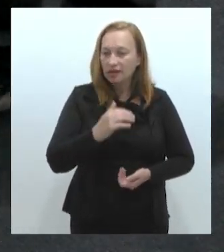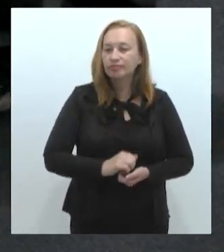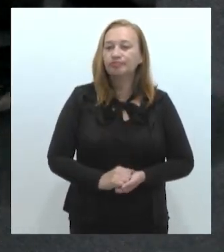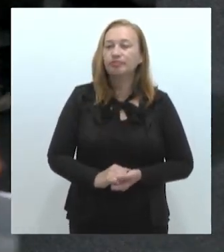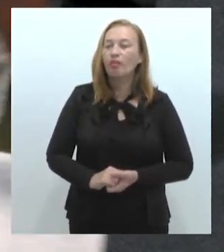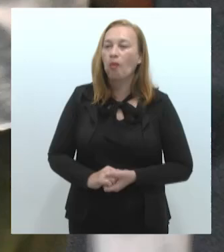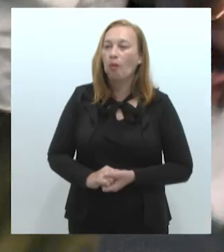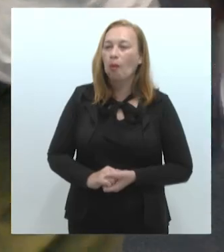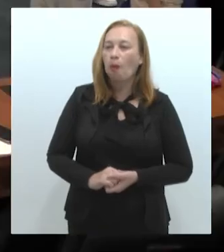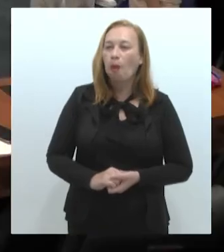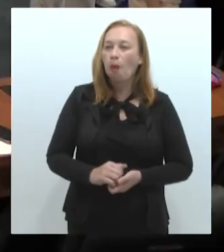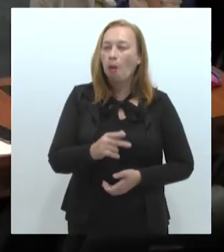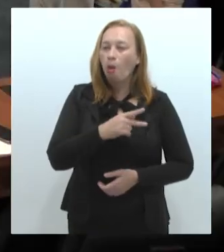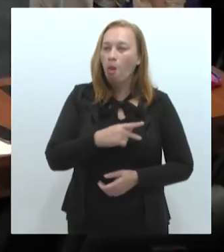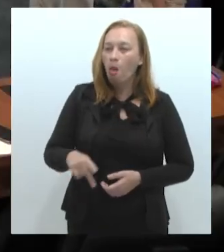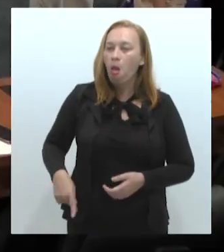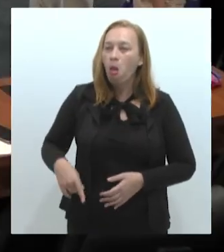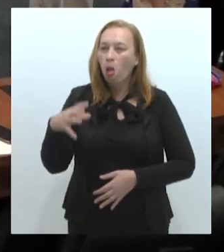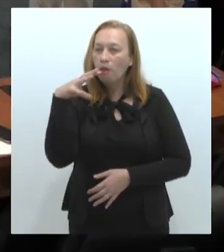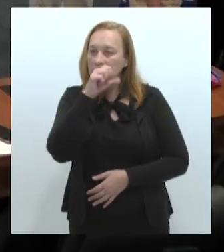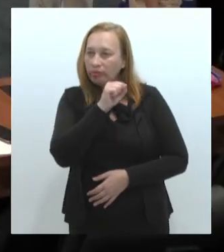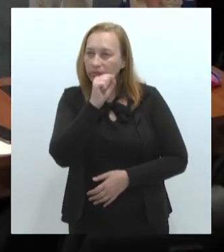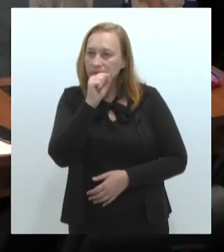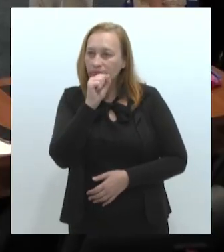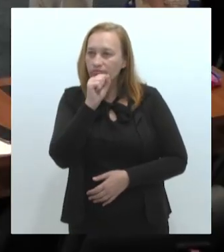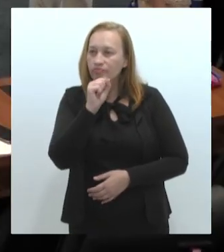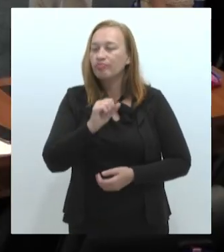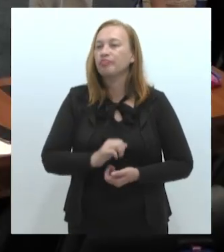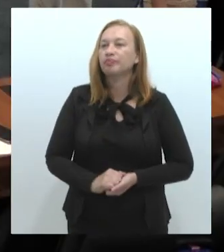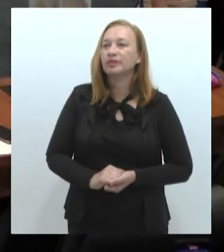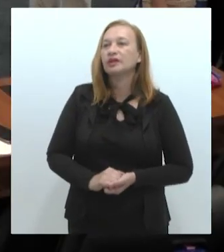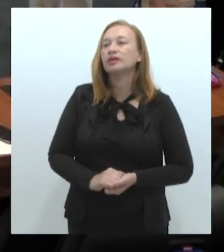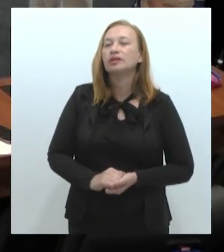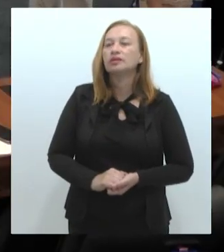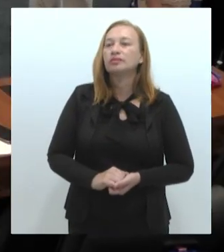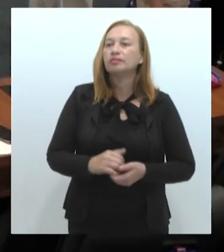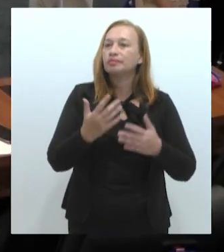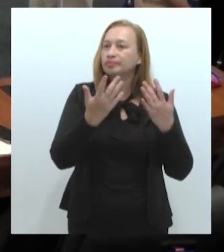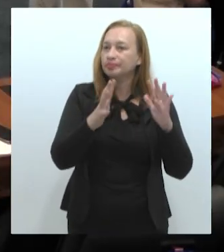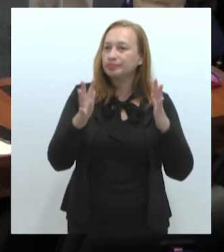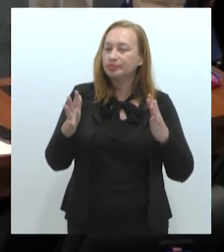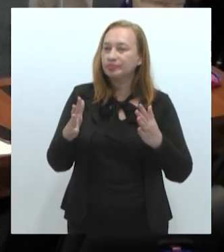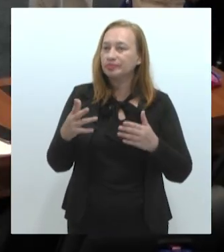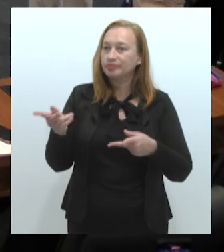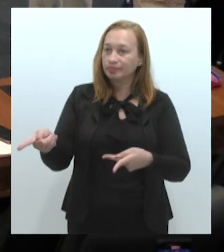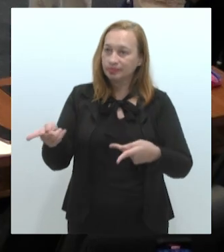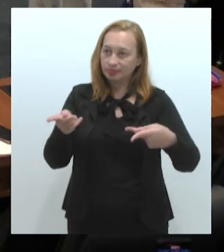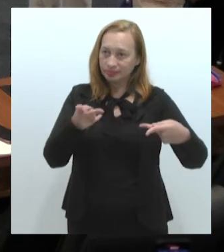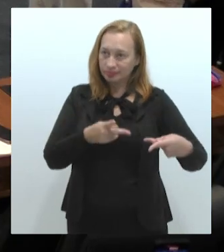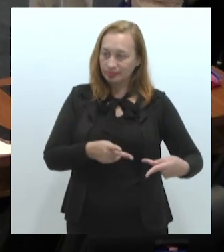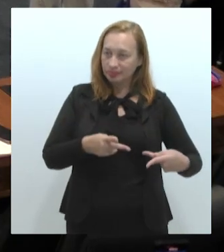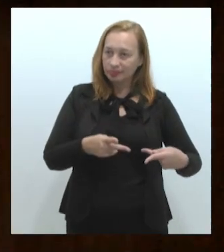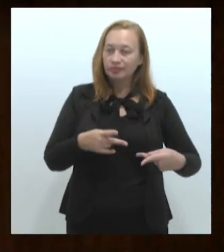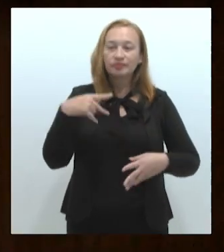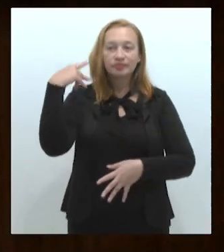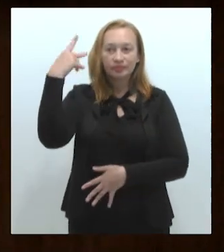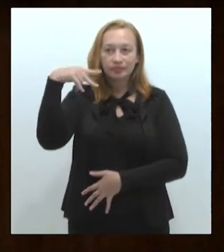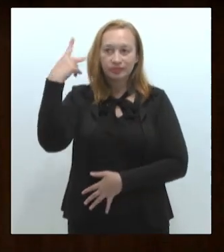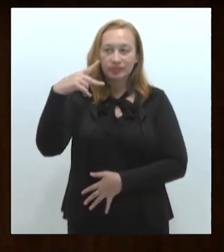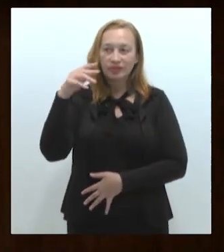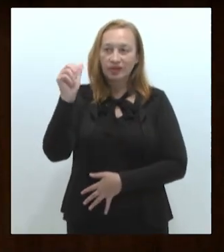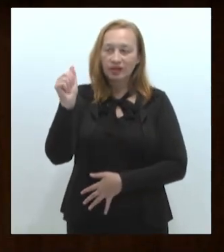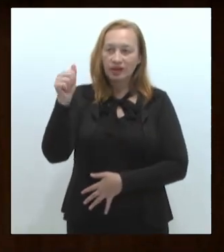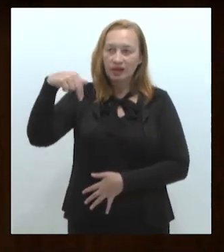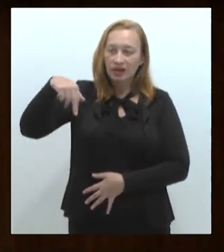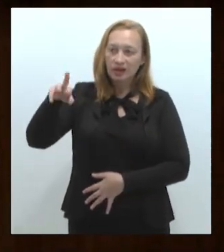Perfeito. Presidente, rapidamente, que só para fazer uma Felipe, à vontade. saudação aqui pela visita do vereador André